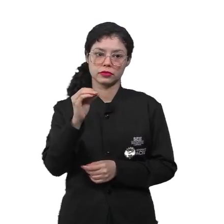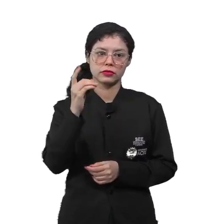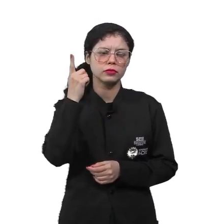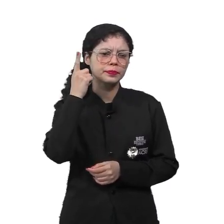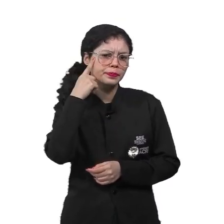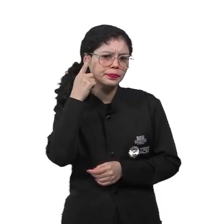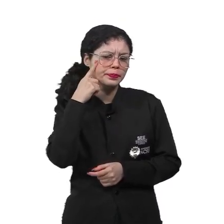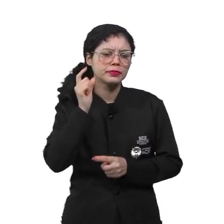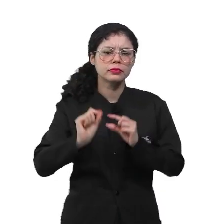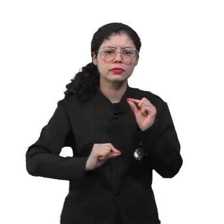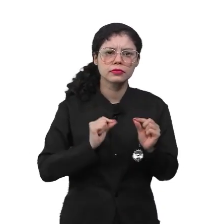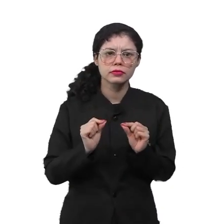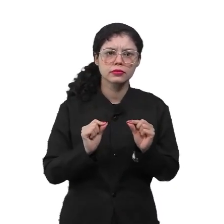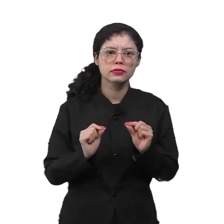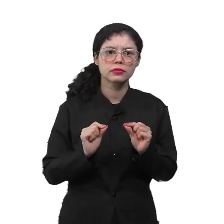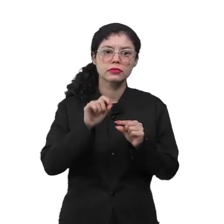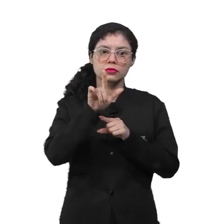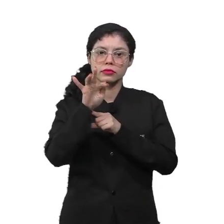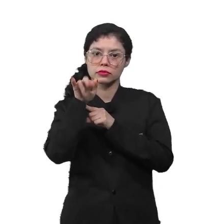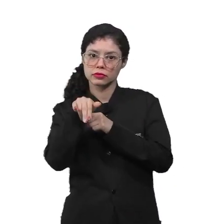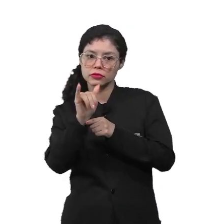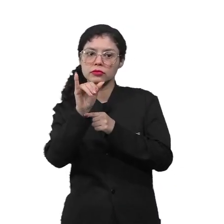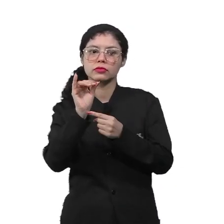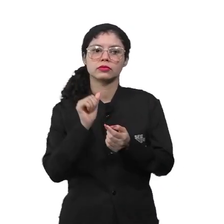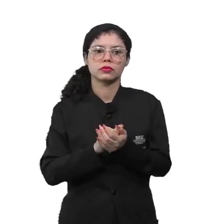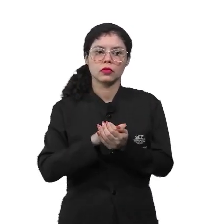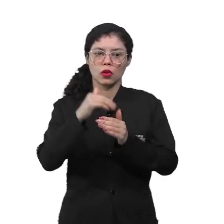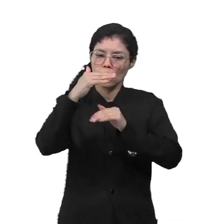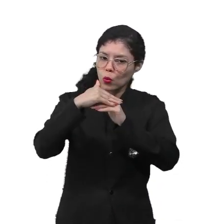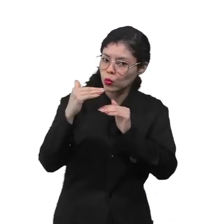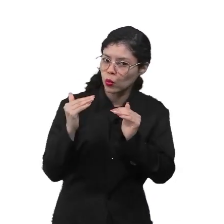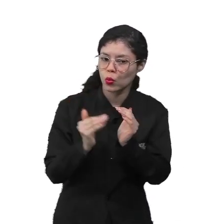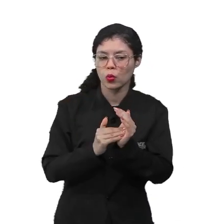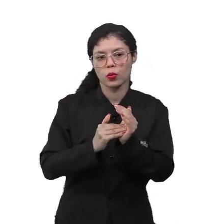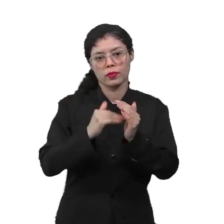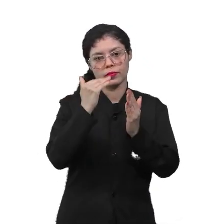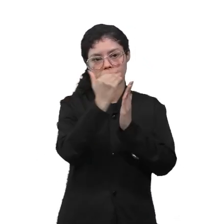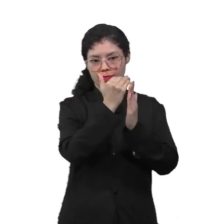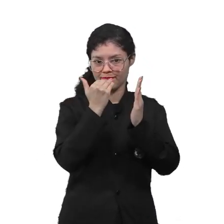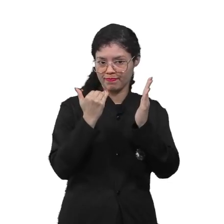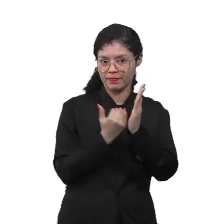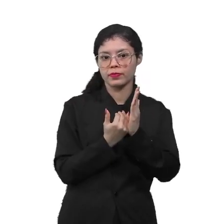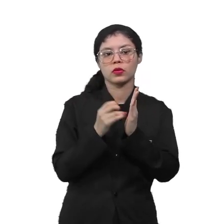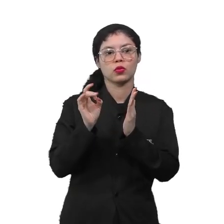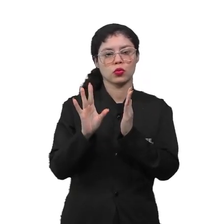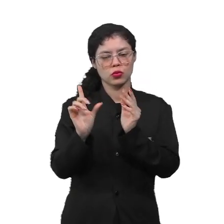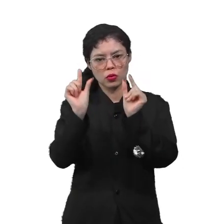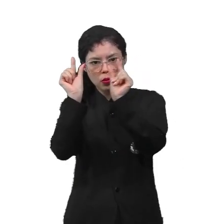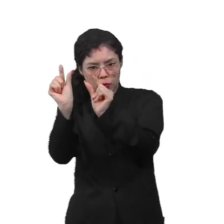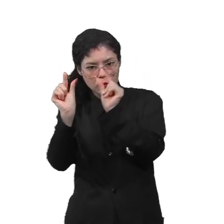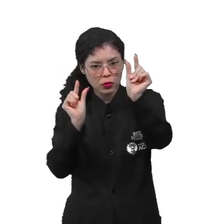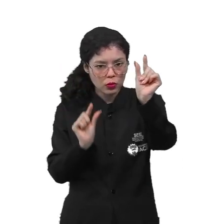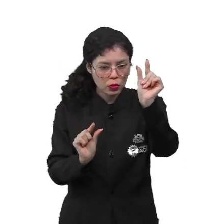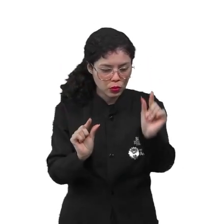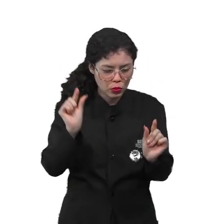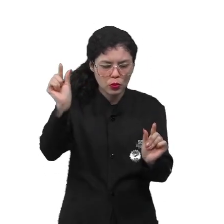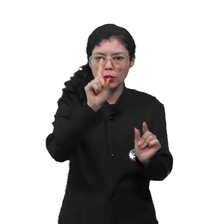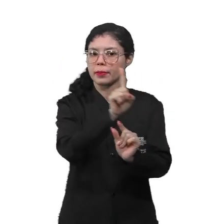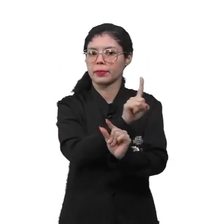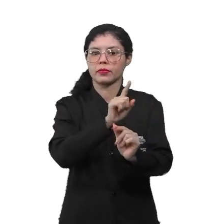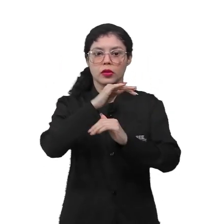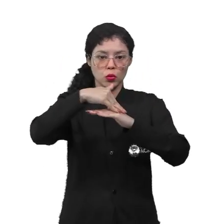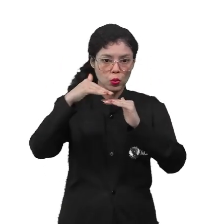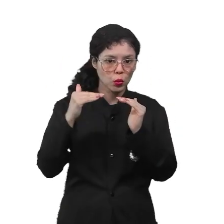vai pensar no layout da página, de toda essa página. Não vai ser mais só um espacinho ali onde você vai construir